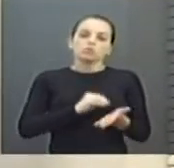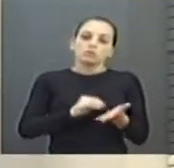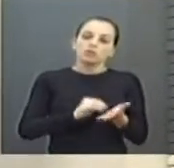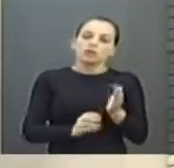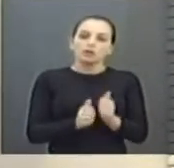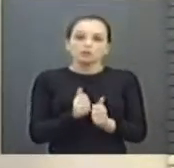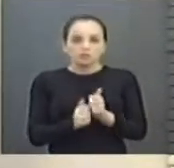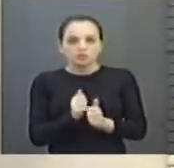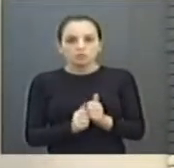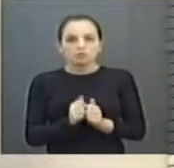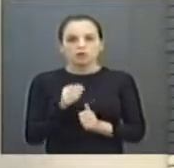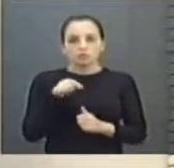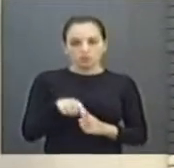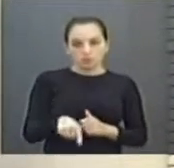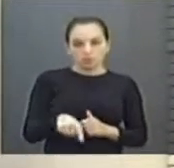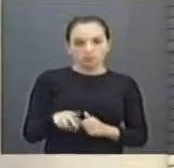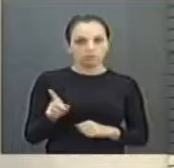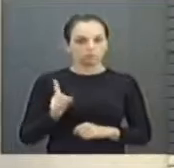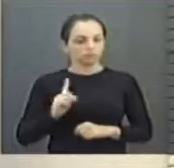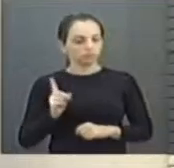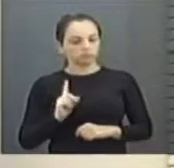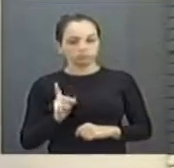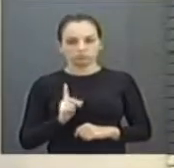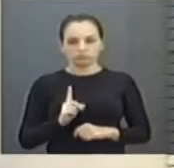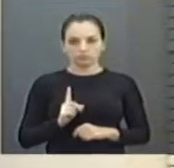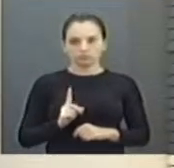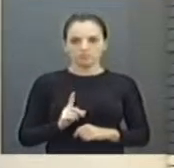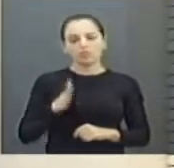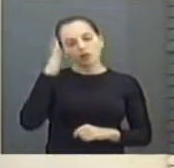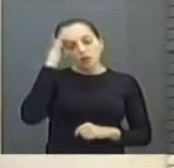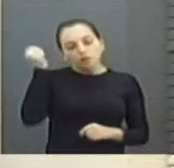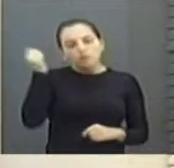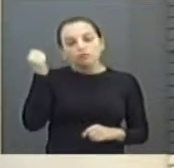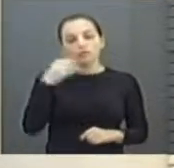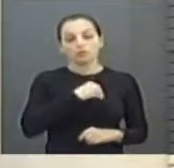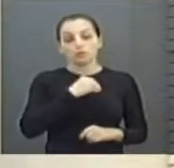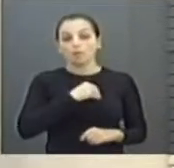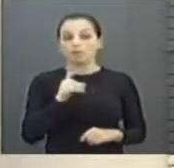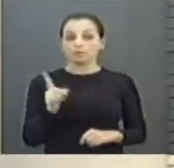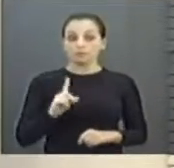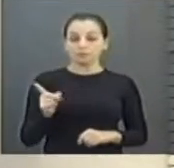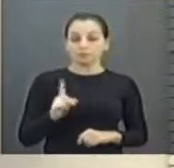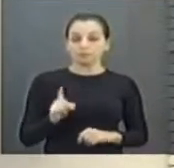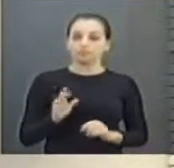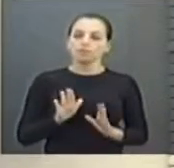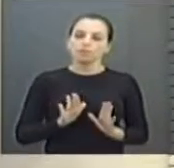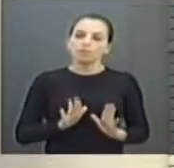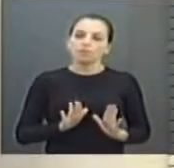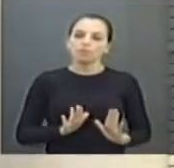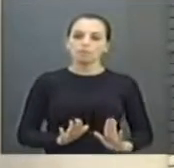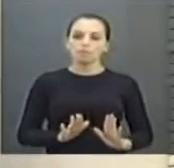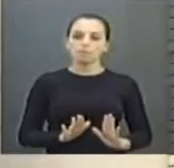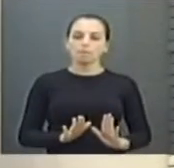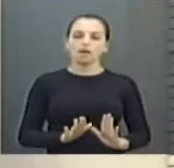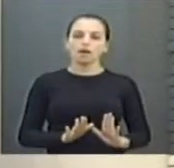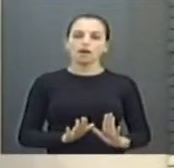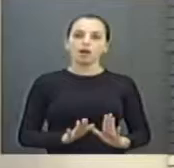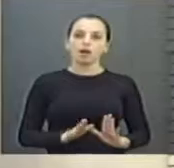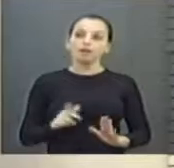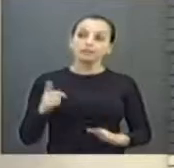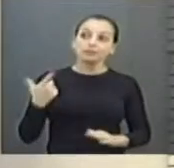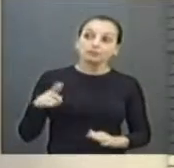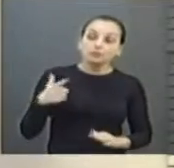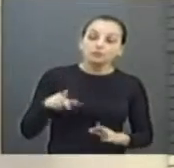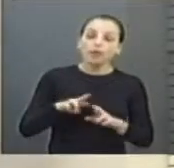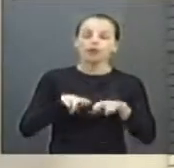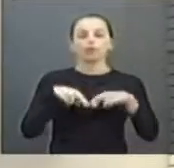que no caso hoje é o Sabonete. Muito Não, eu sei, obrigado. você não Ele está tem que culpando. elogiar. Você não está culpando. Mas talvez não houve essa reunião.